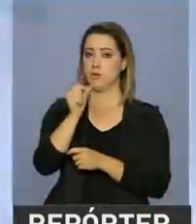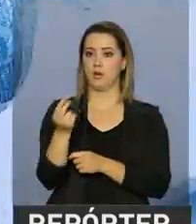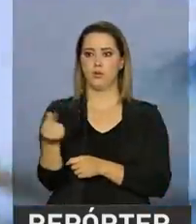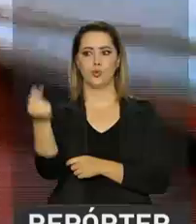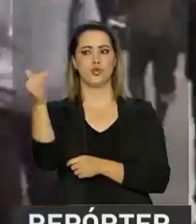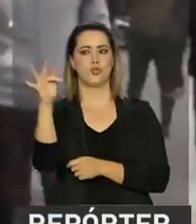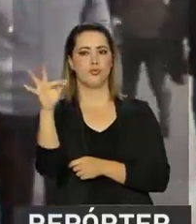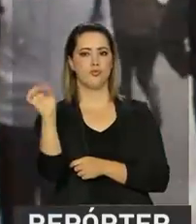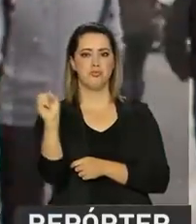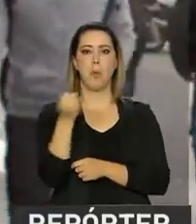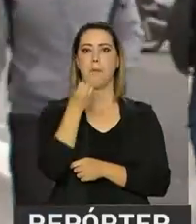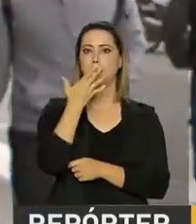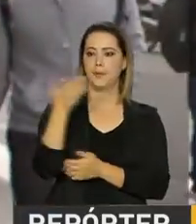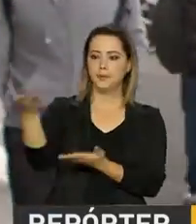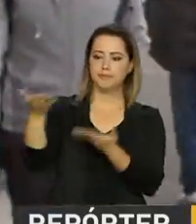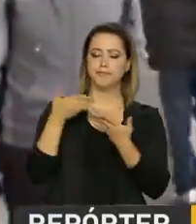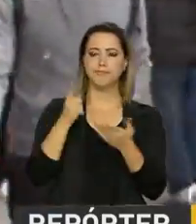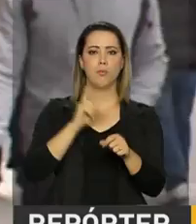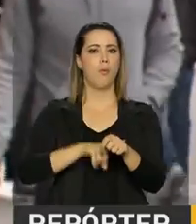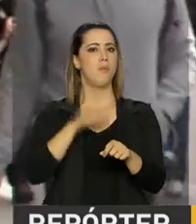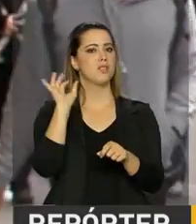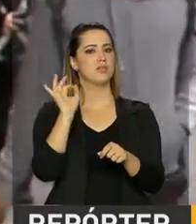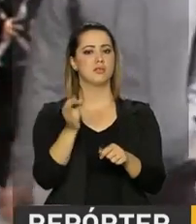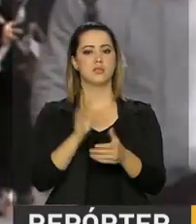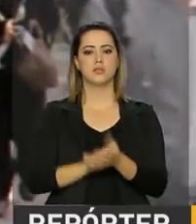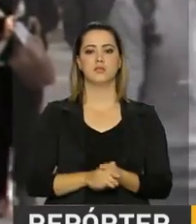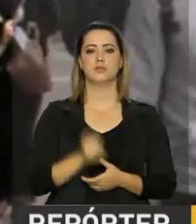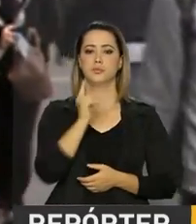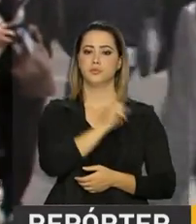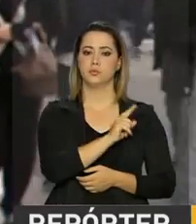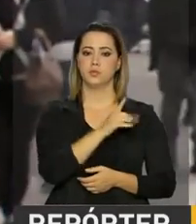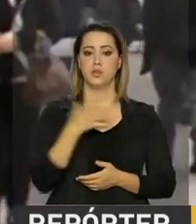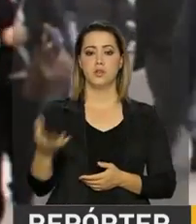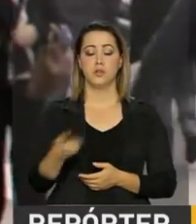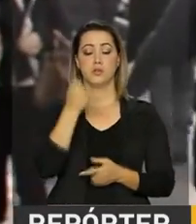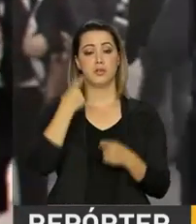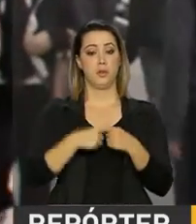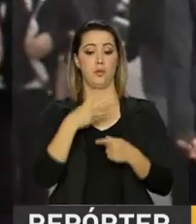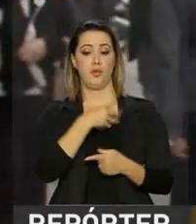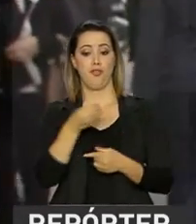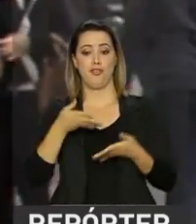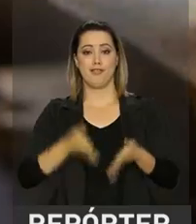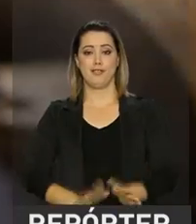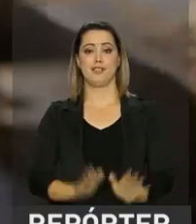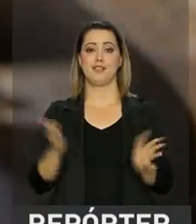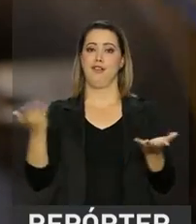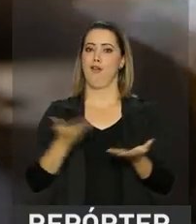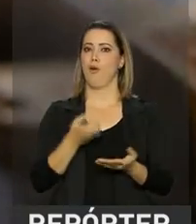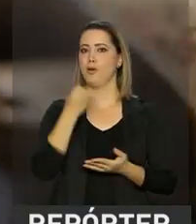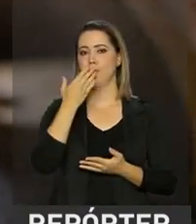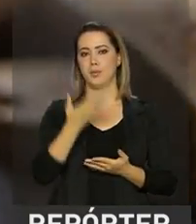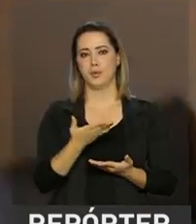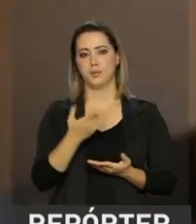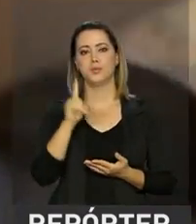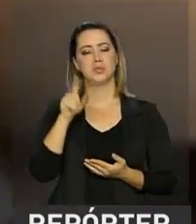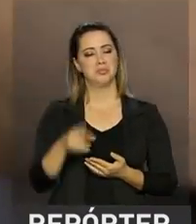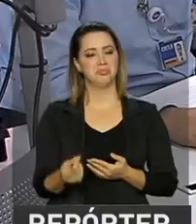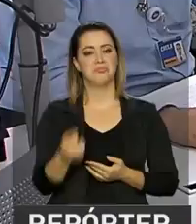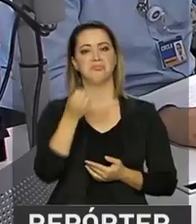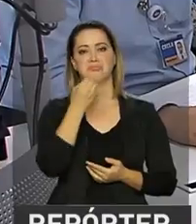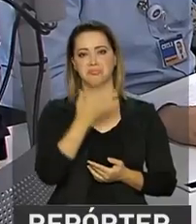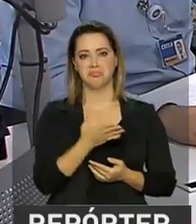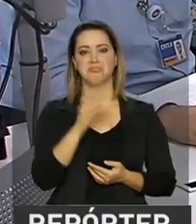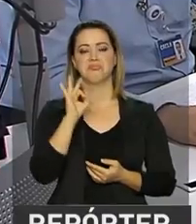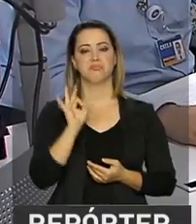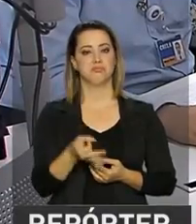em boa hora. Era a conta inativa e eu saquei porque meu filho vai nascer e veio em ótima hora. E tem sido um bom dinheiro mesmo.